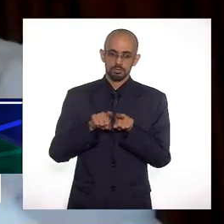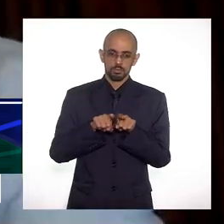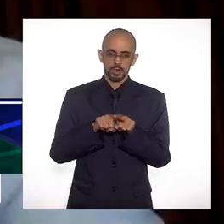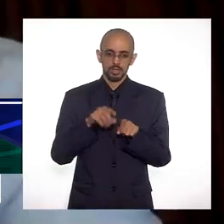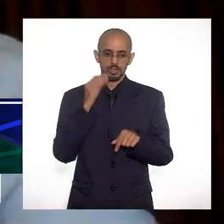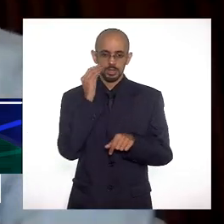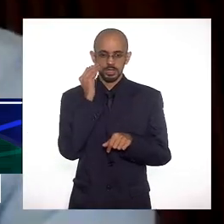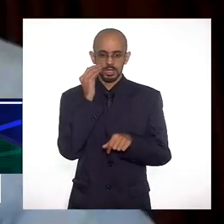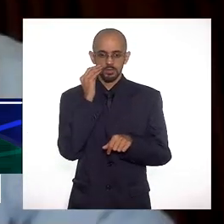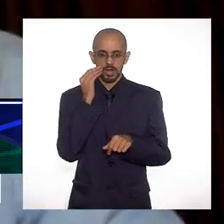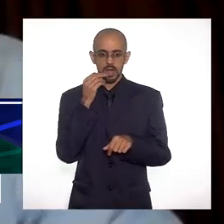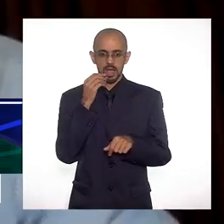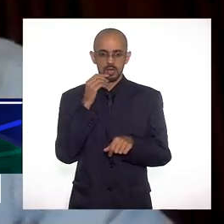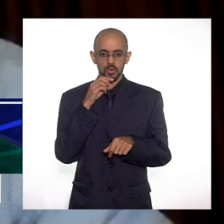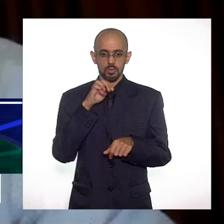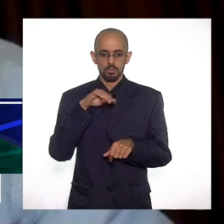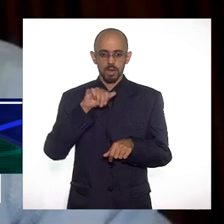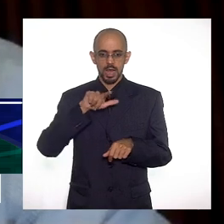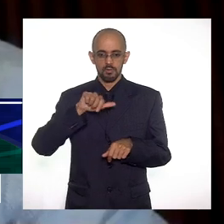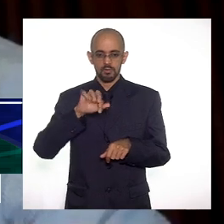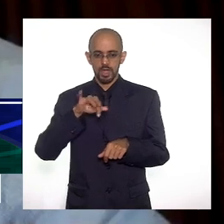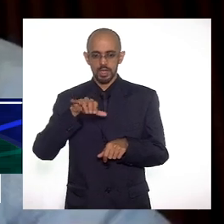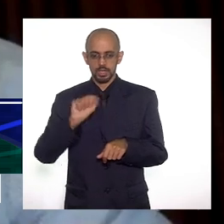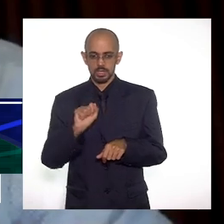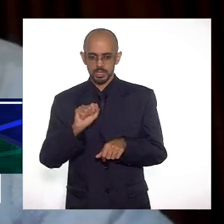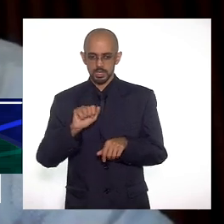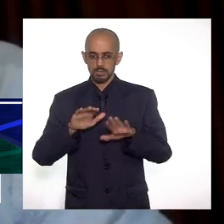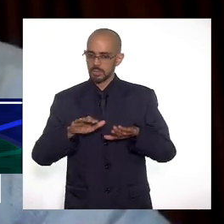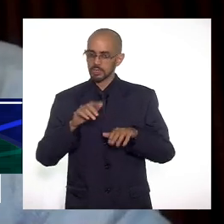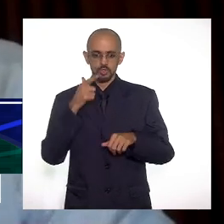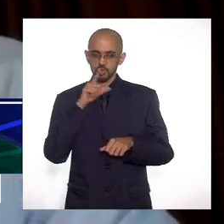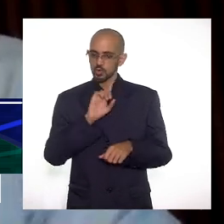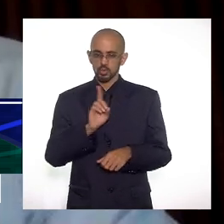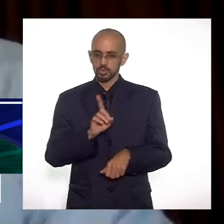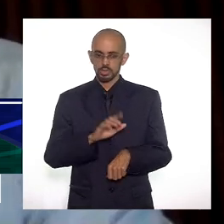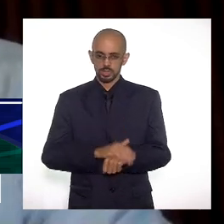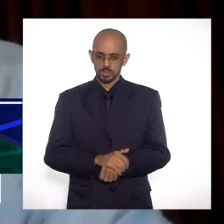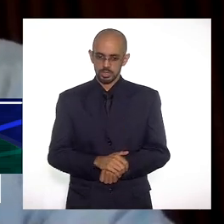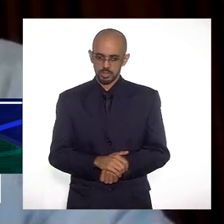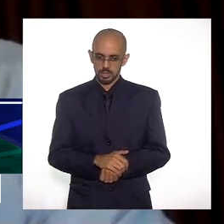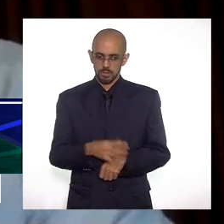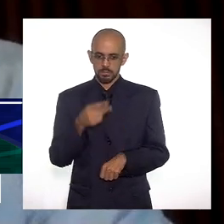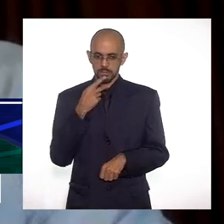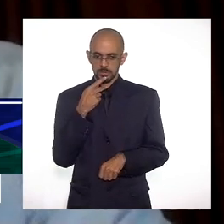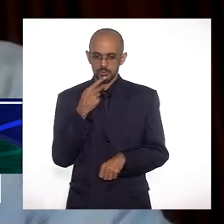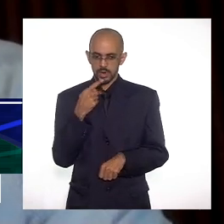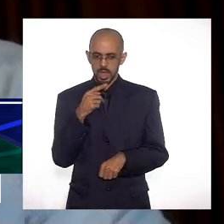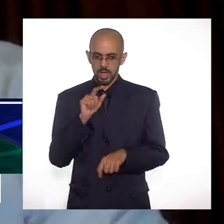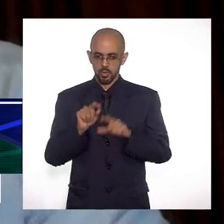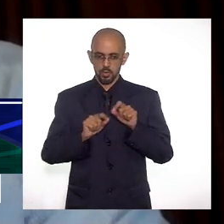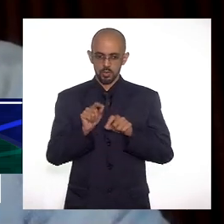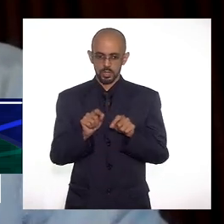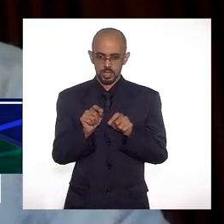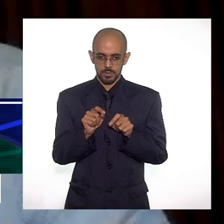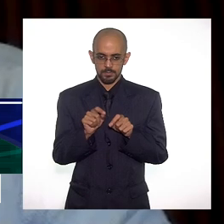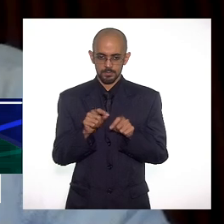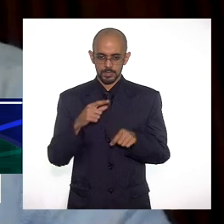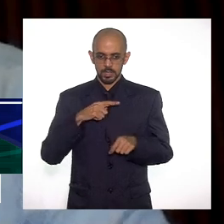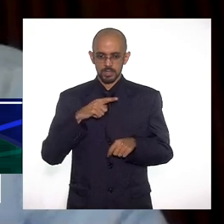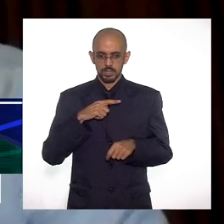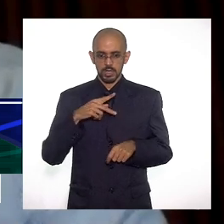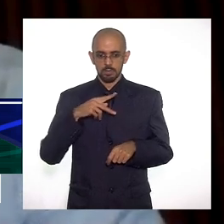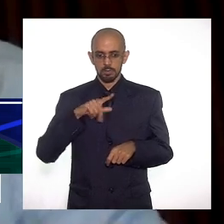querido amigo, deputado Samuel Malafaia, que acabou de se manifestar, mas não consegui. Para dizer o seguinte, há um